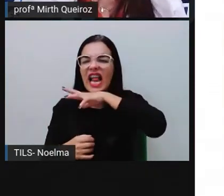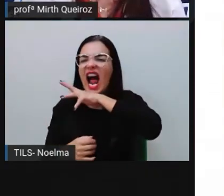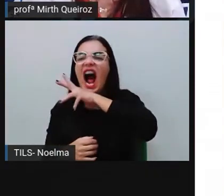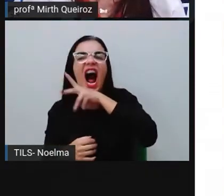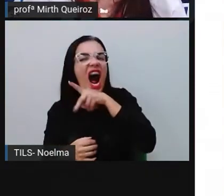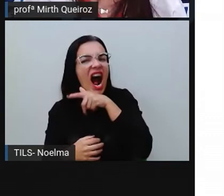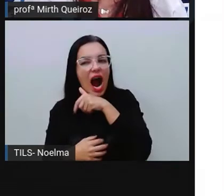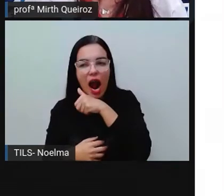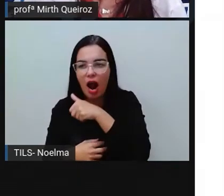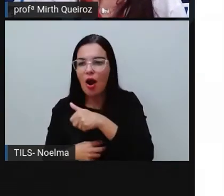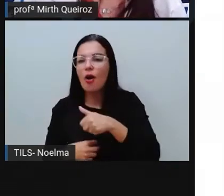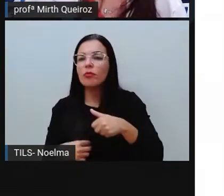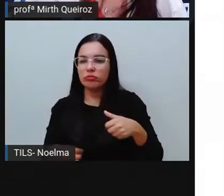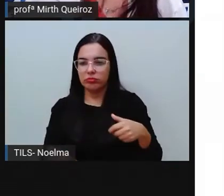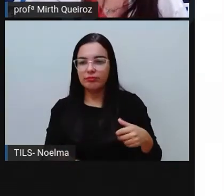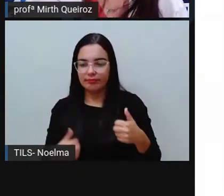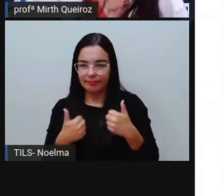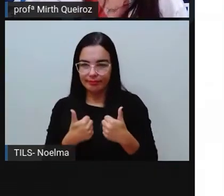dos gatos, certo?